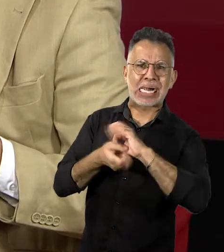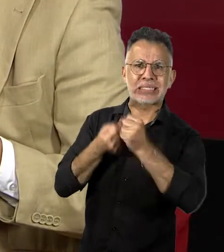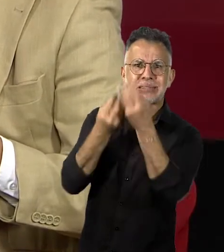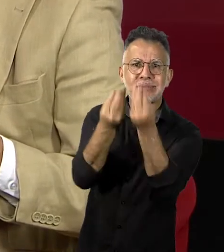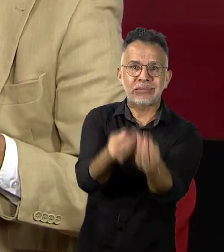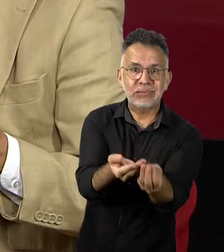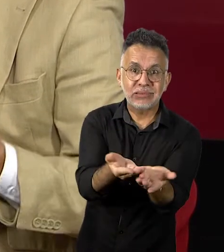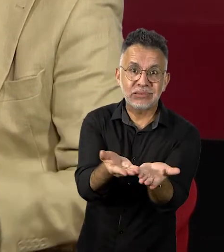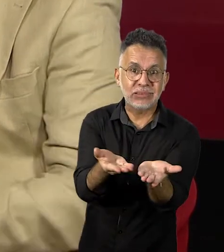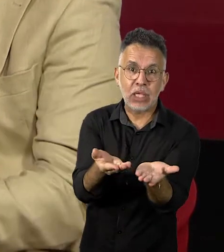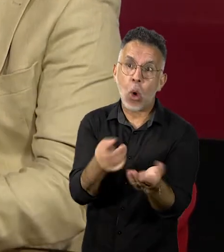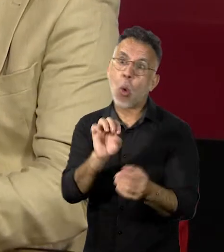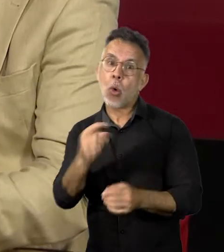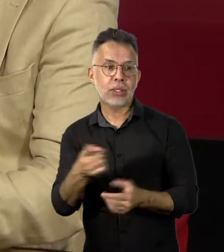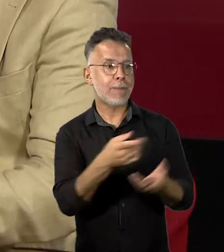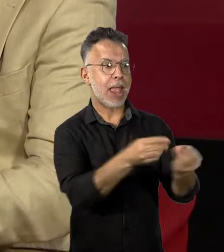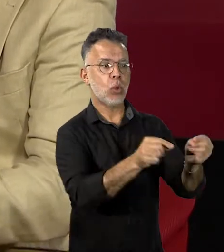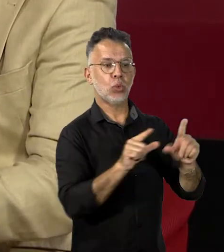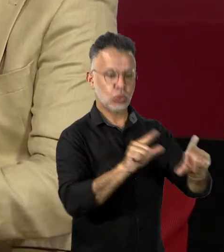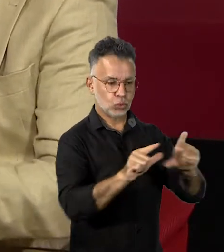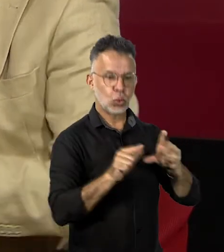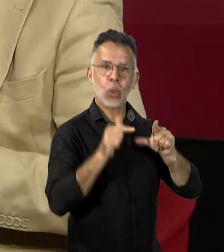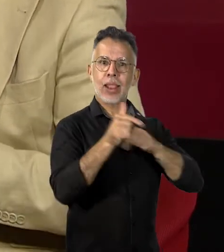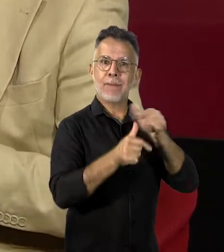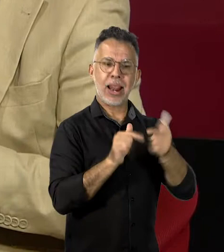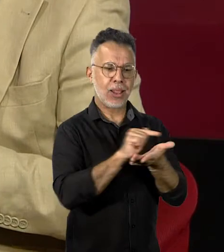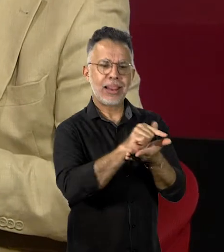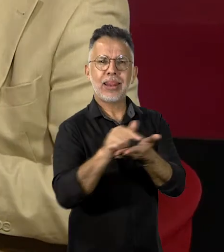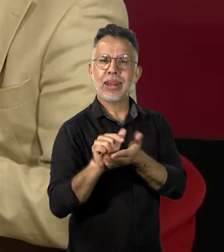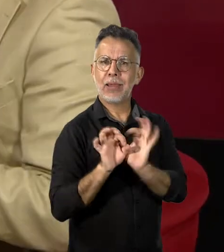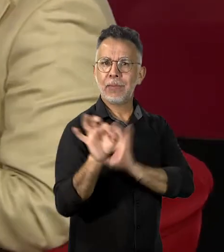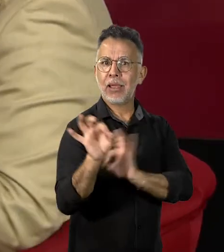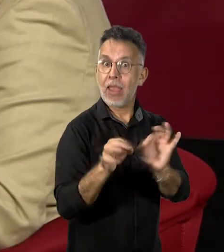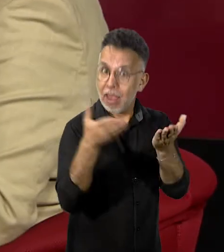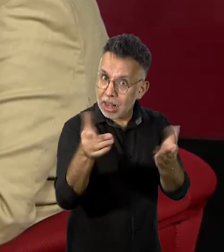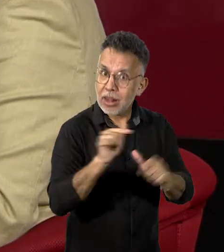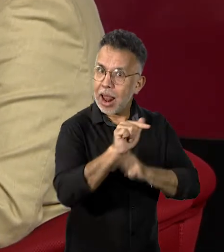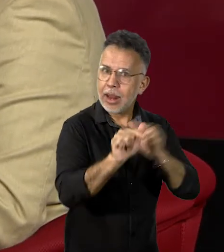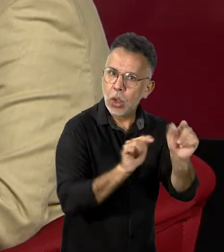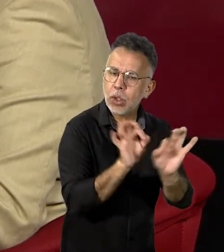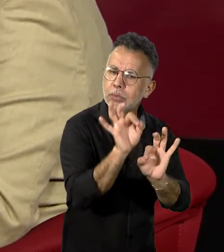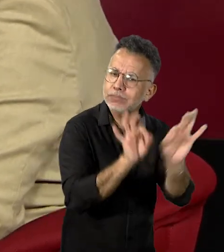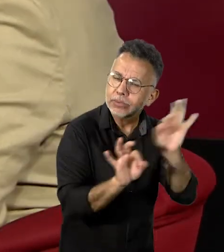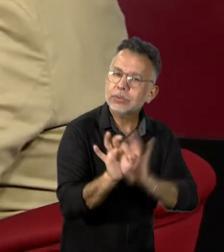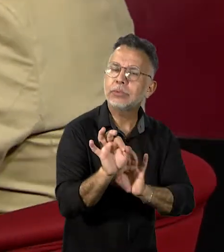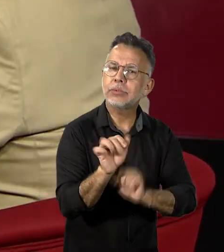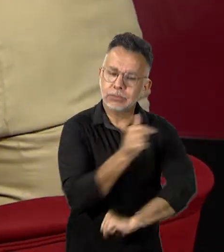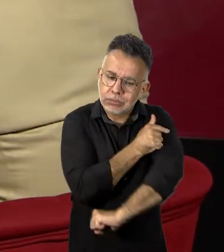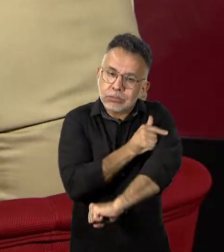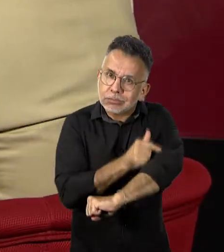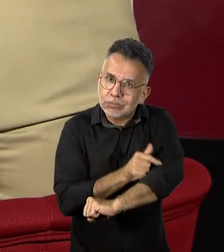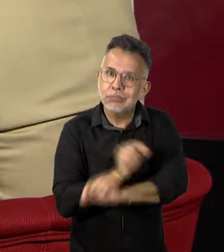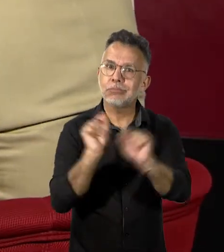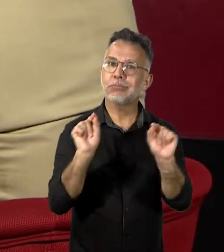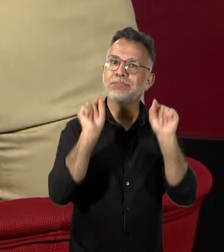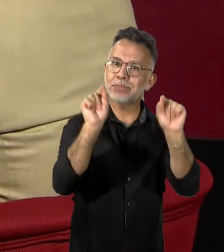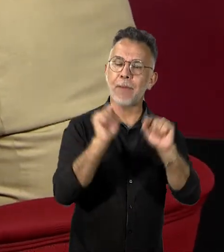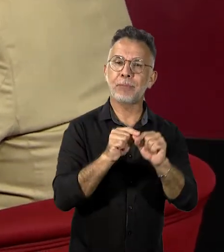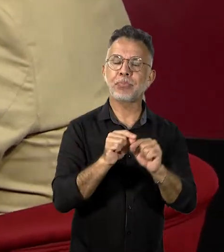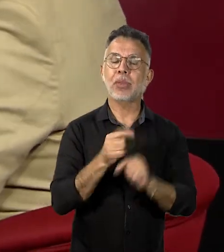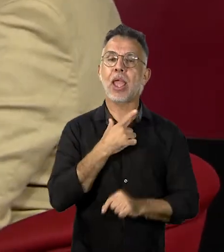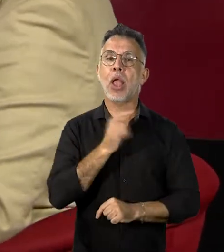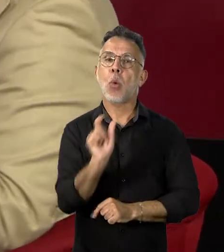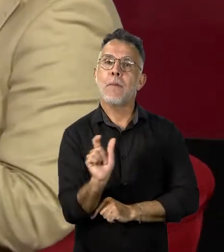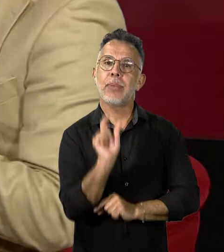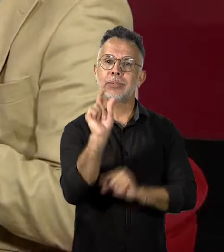amassado, e você pega um trabalho todo limpo, todo organizado ali. Isso é limpeza e isso é esmero. Algumas